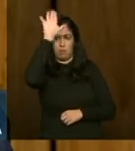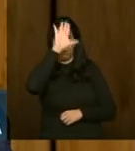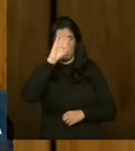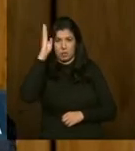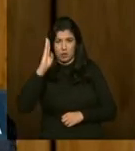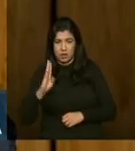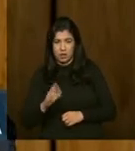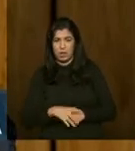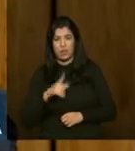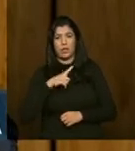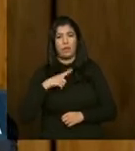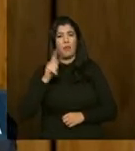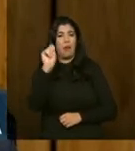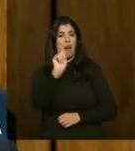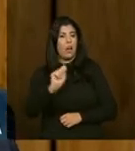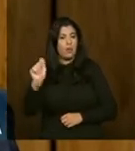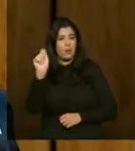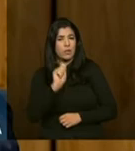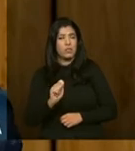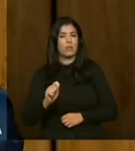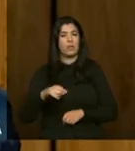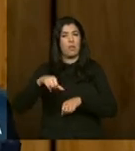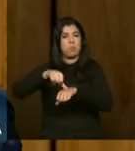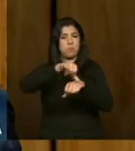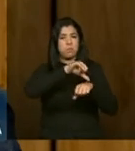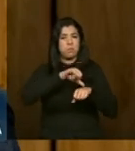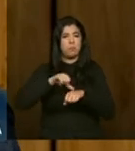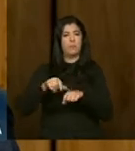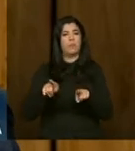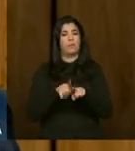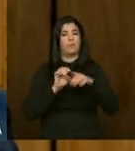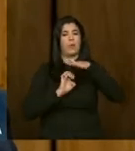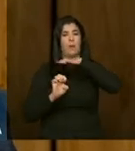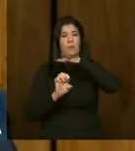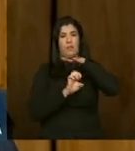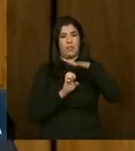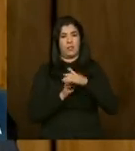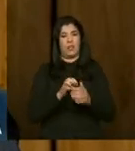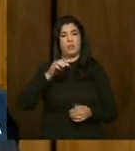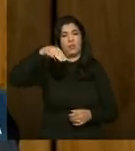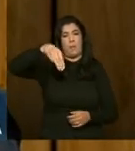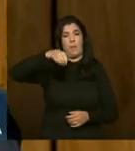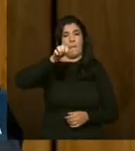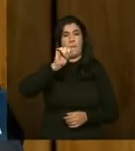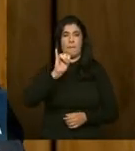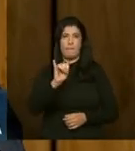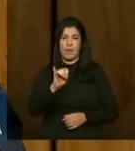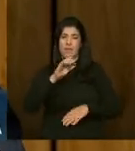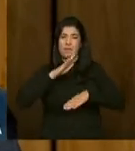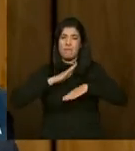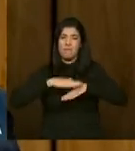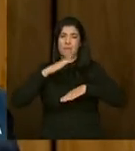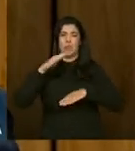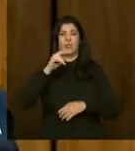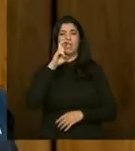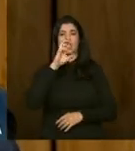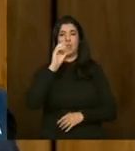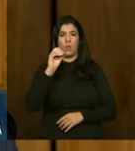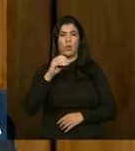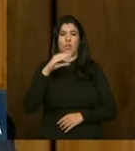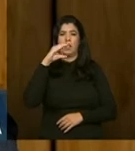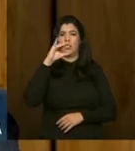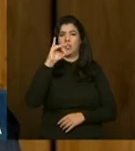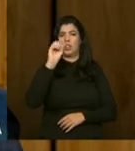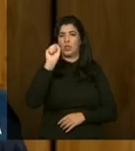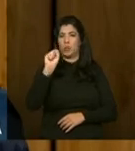classe, associações setoriais, e os empresários da MEI, que hoje são mais de 50 CEOs que participam